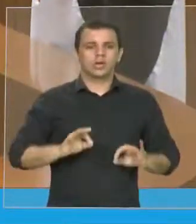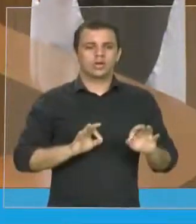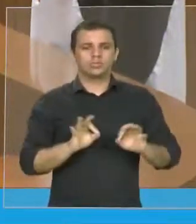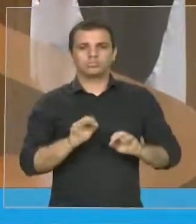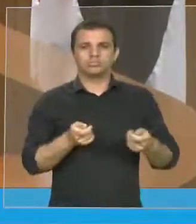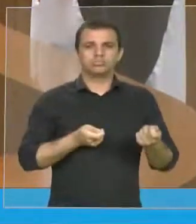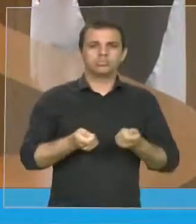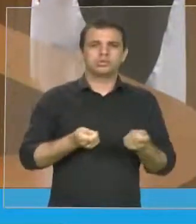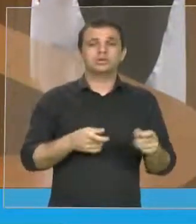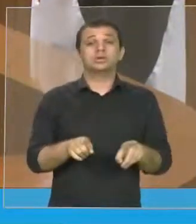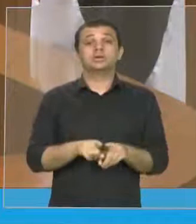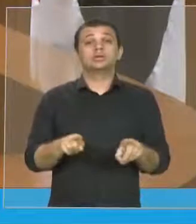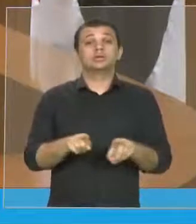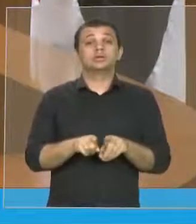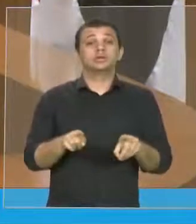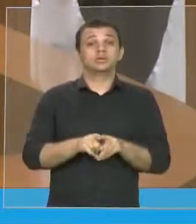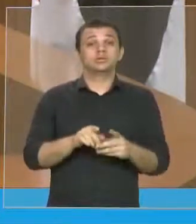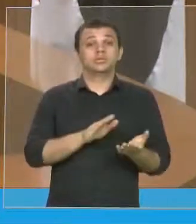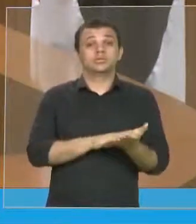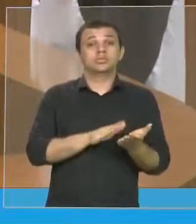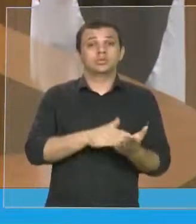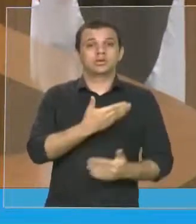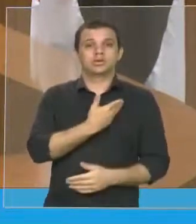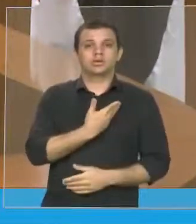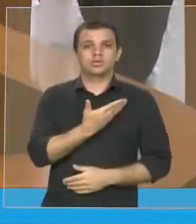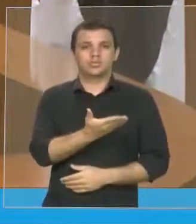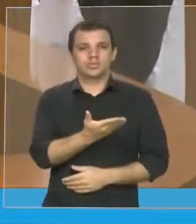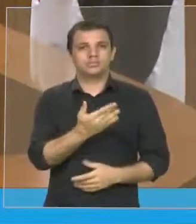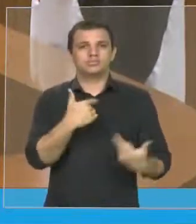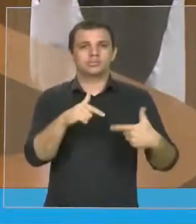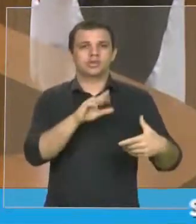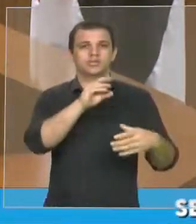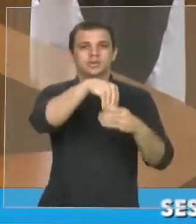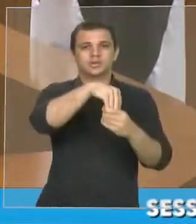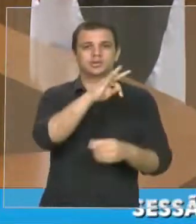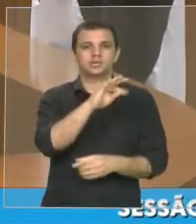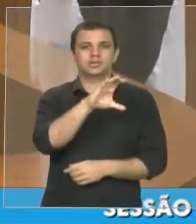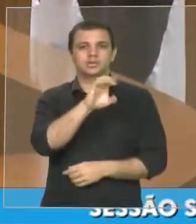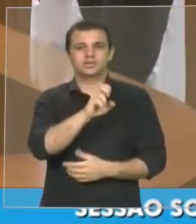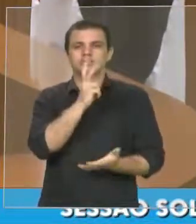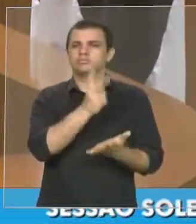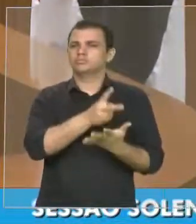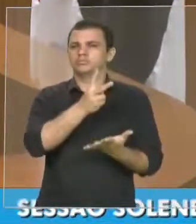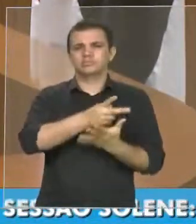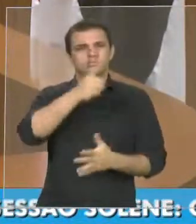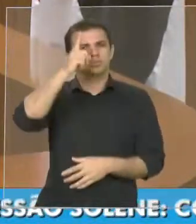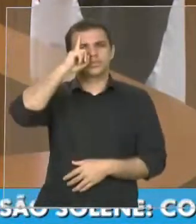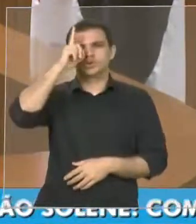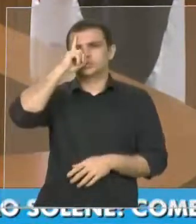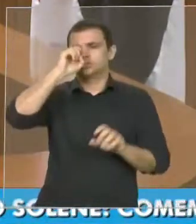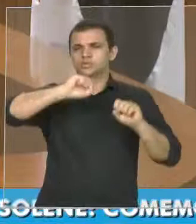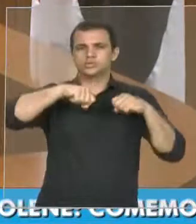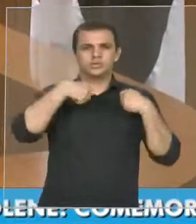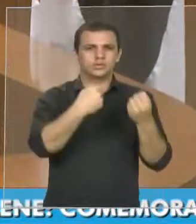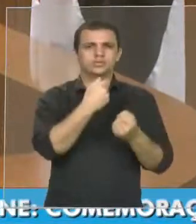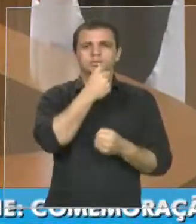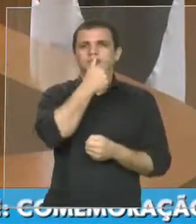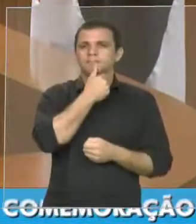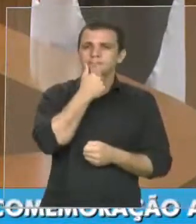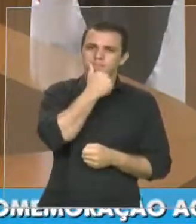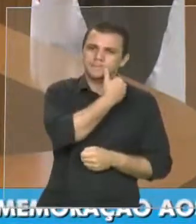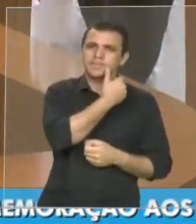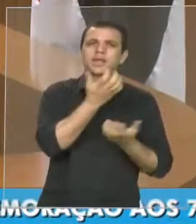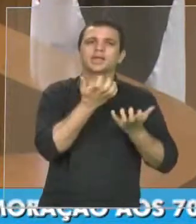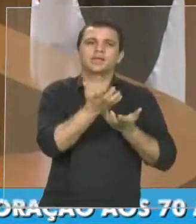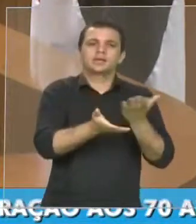homenageio colegas do Tribunal de Contas que se dedicam todos os dias a cuidar do